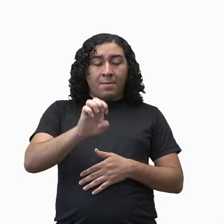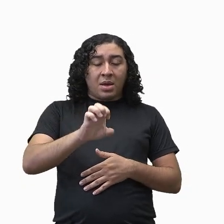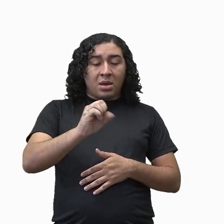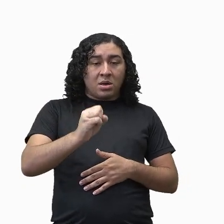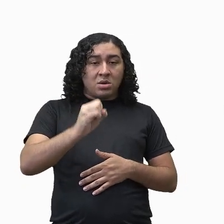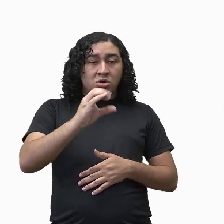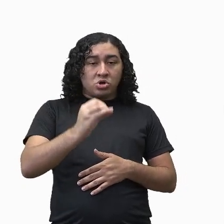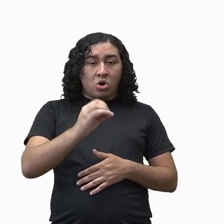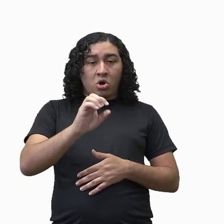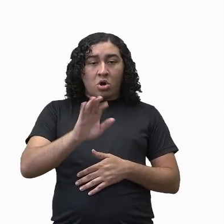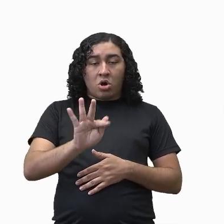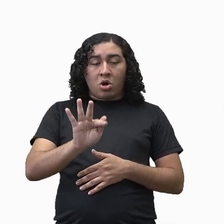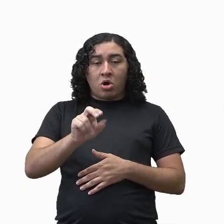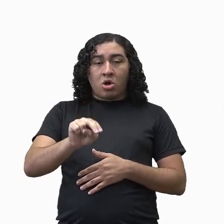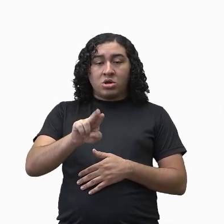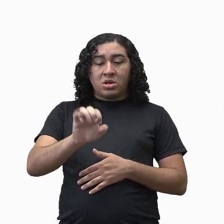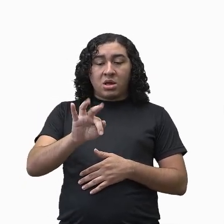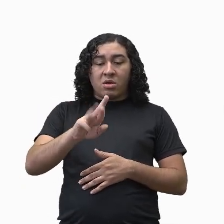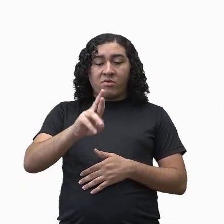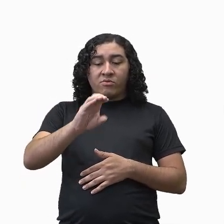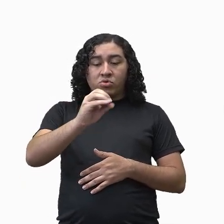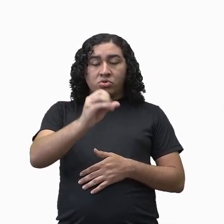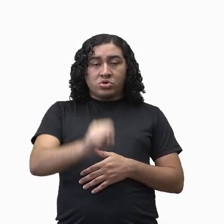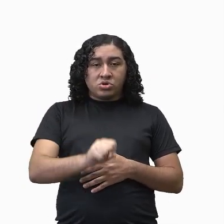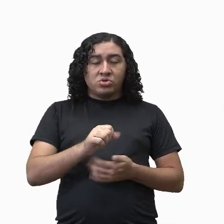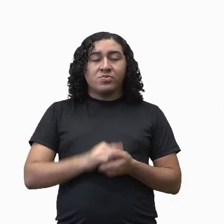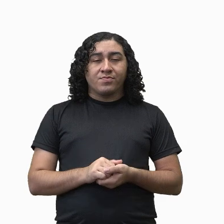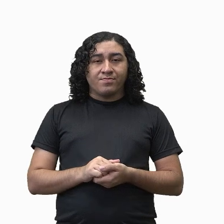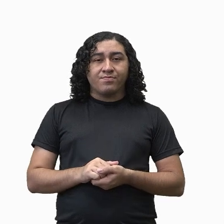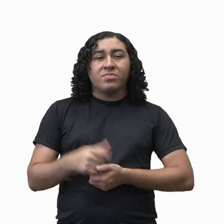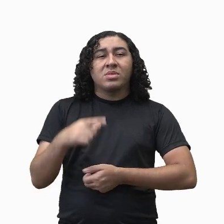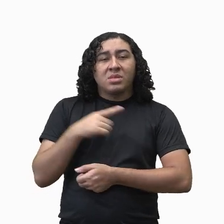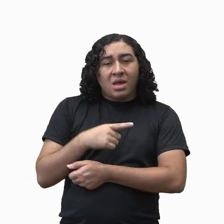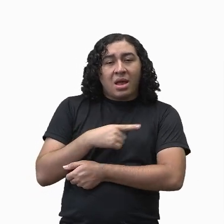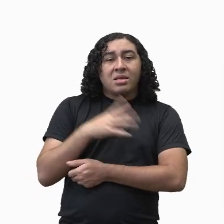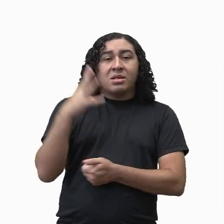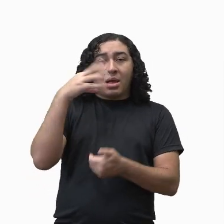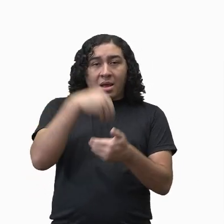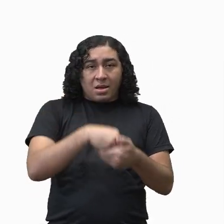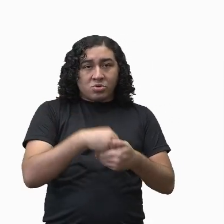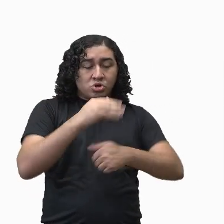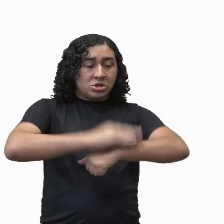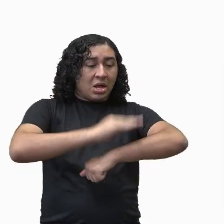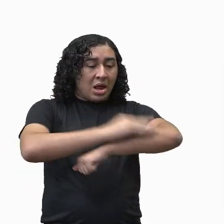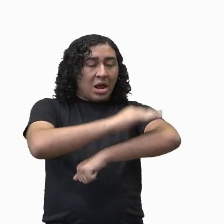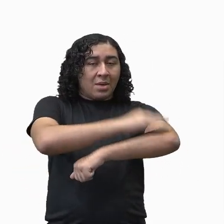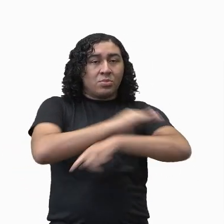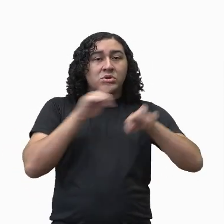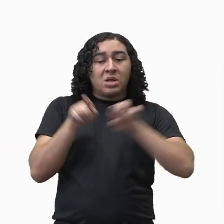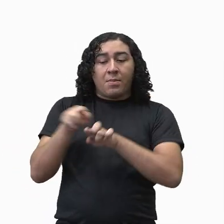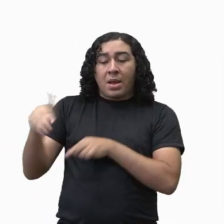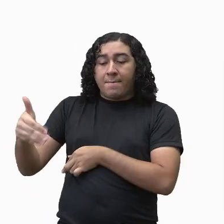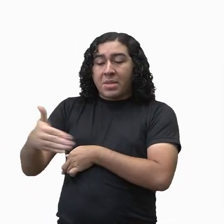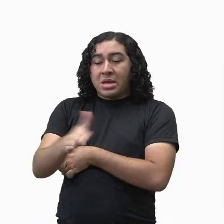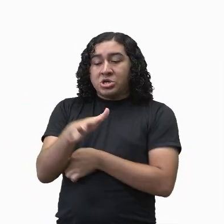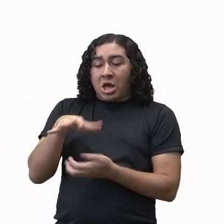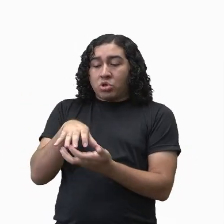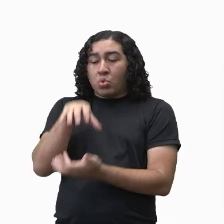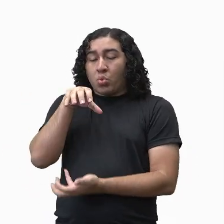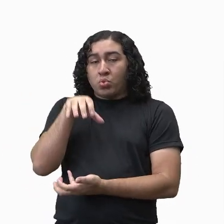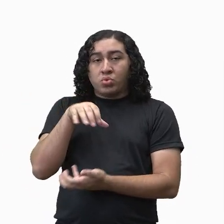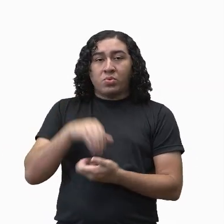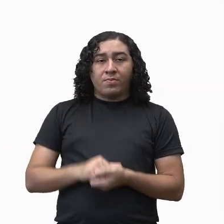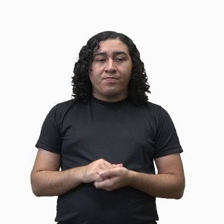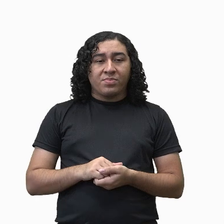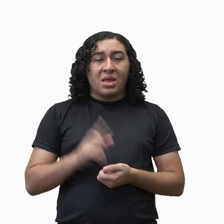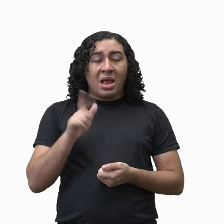rins que estão presentes muito nesses indivíduos, os anfíbios, e também em peixes adultos. E eles são considerados